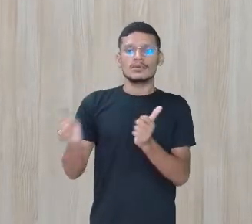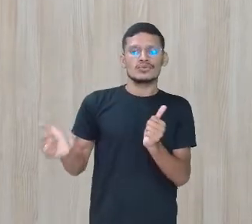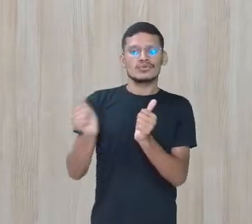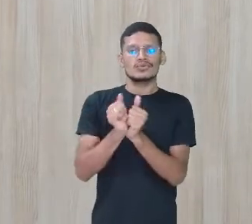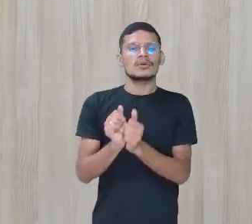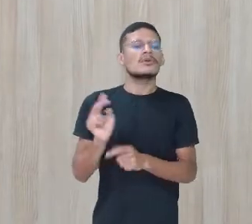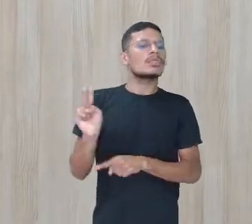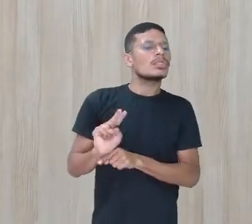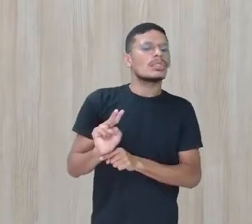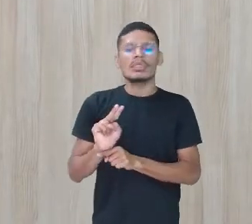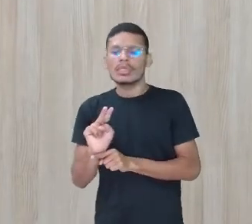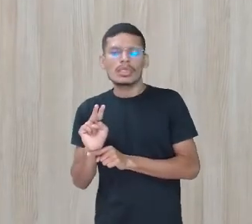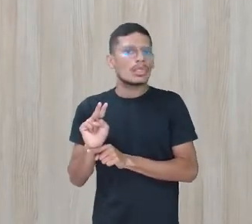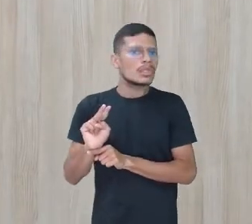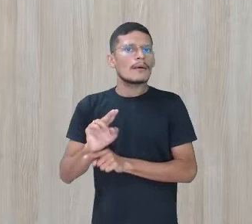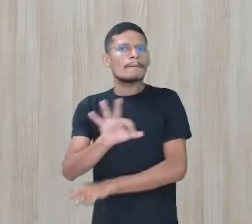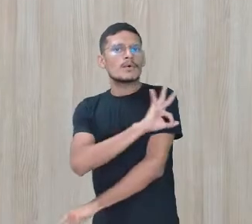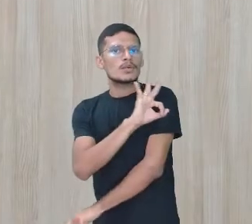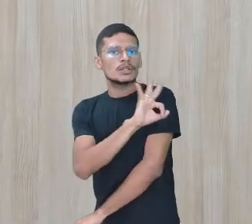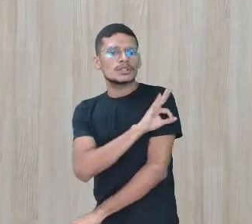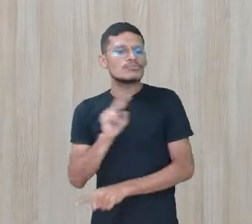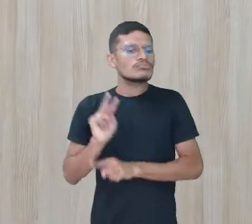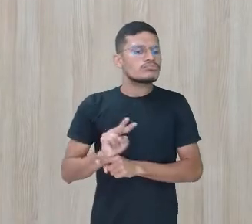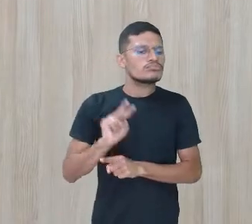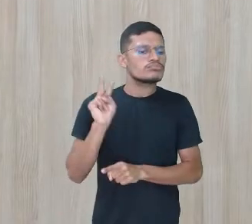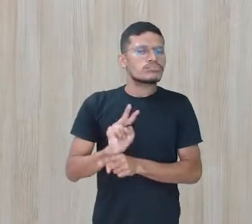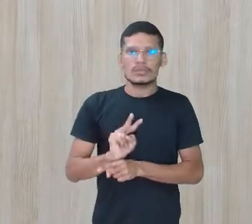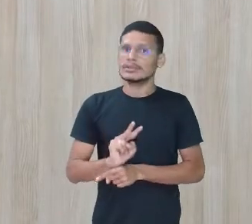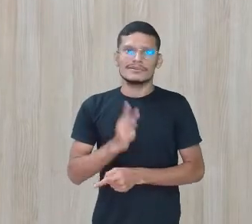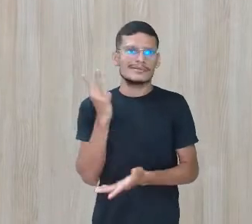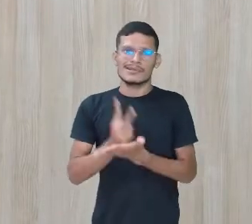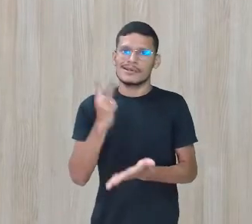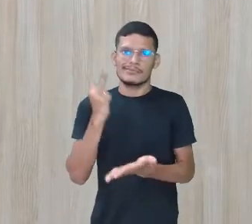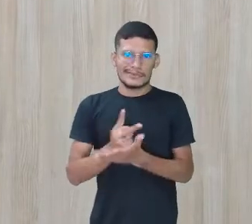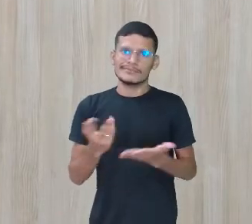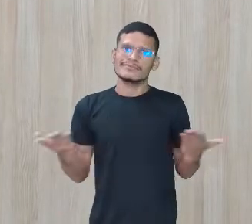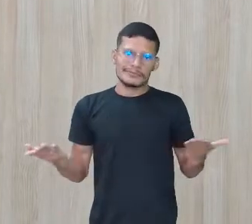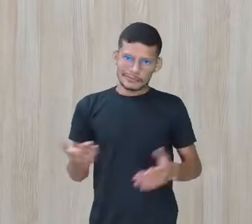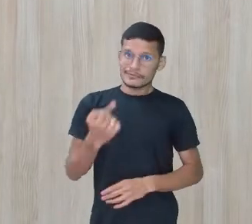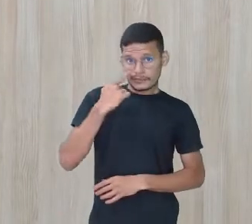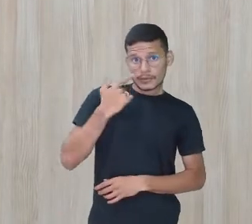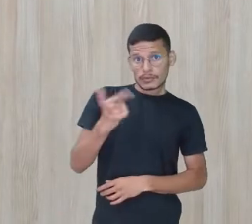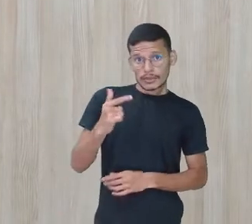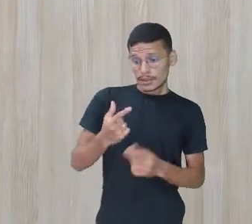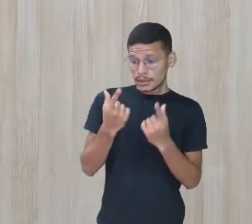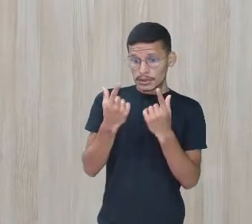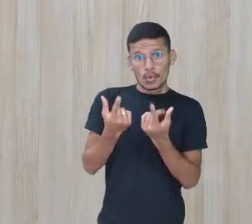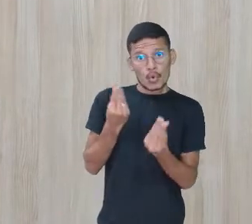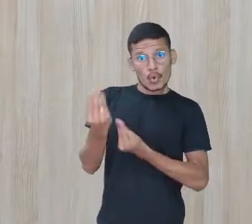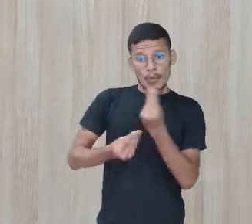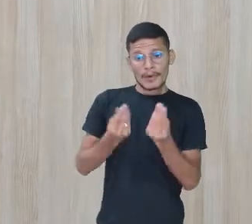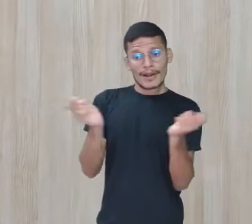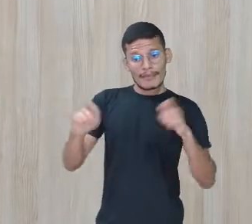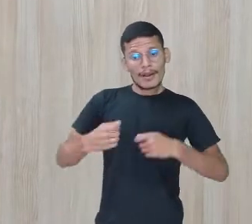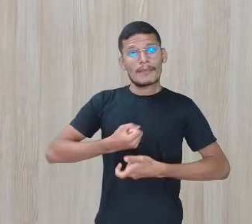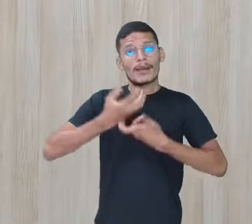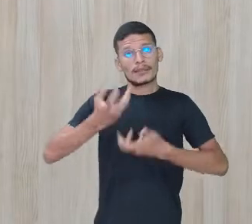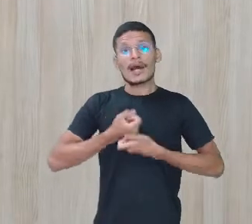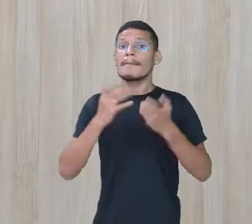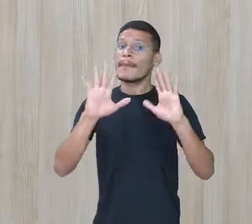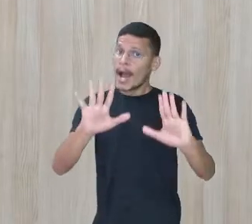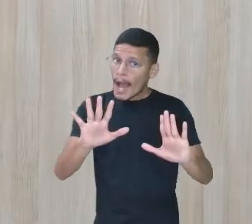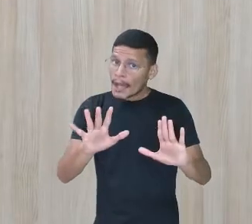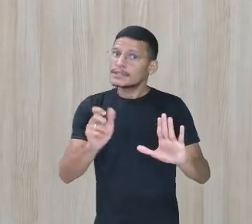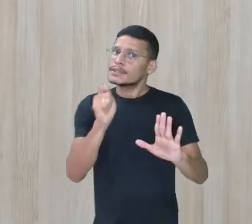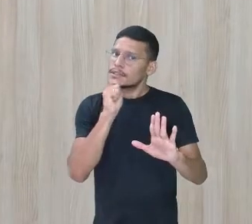forças policiais, era frequentemente reprimido. Tá bom? Então, não tinha muitas condições de se expressar, mas mesmo assim,